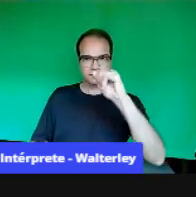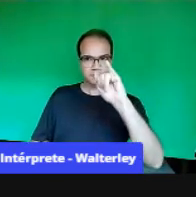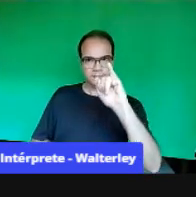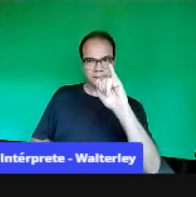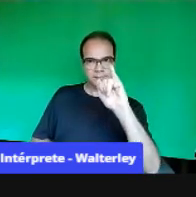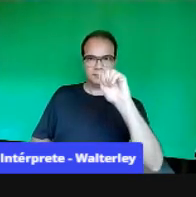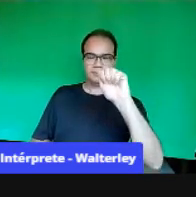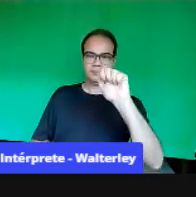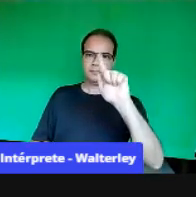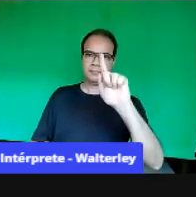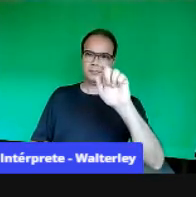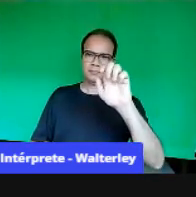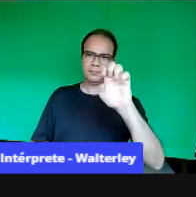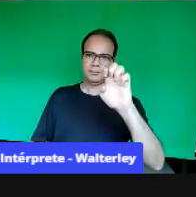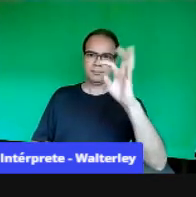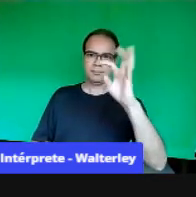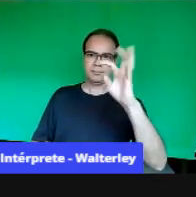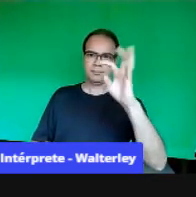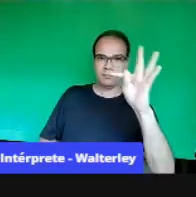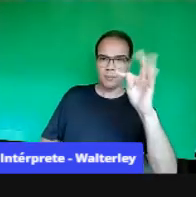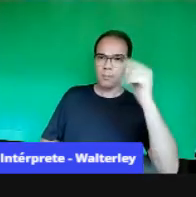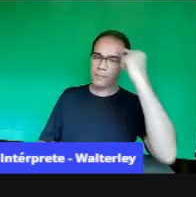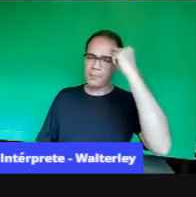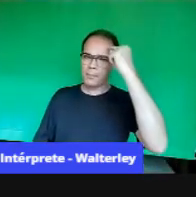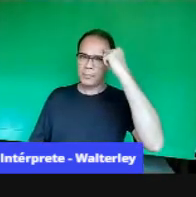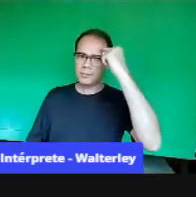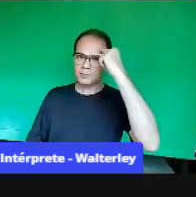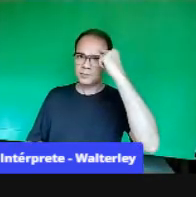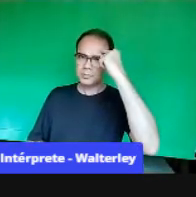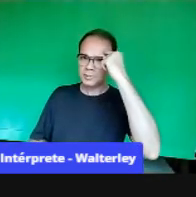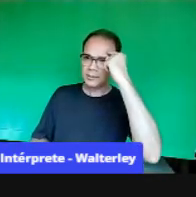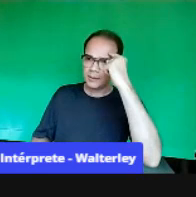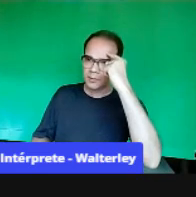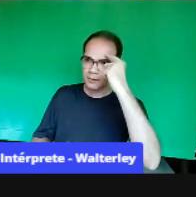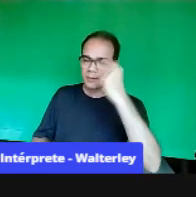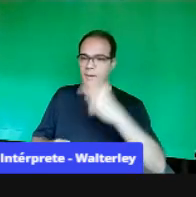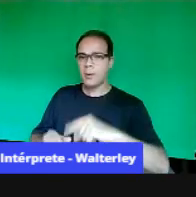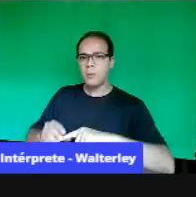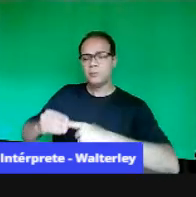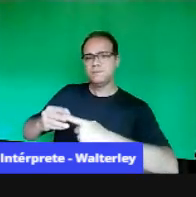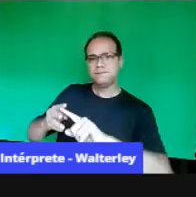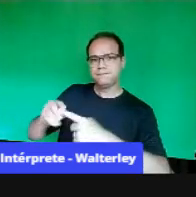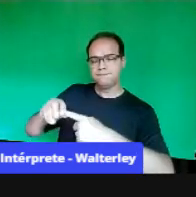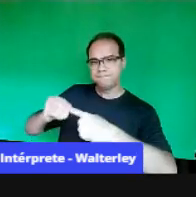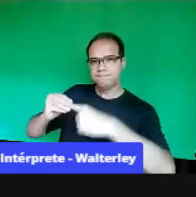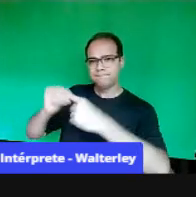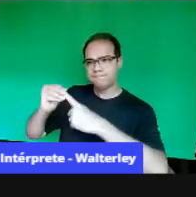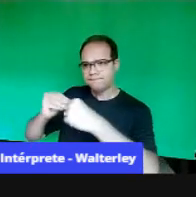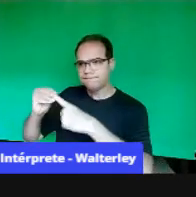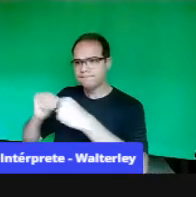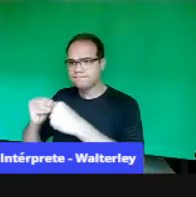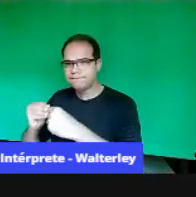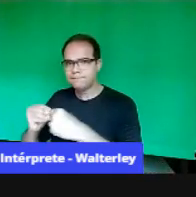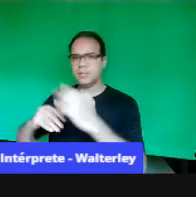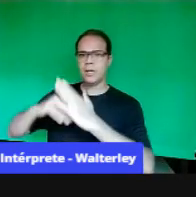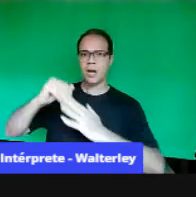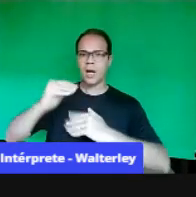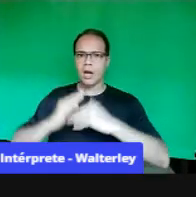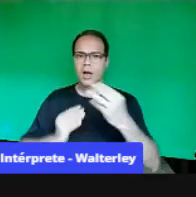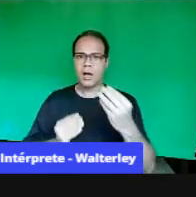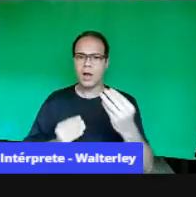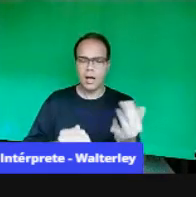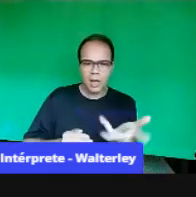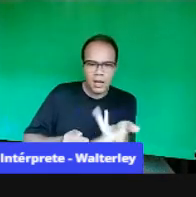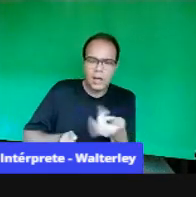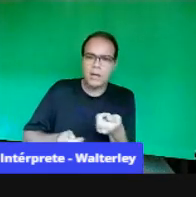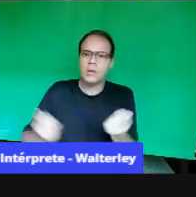infantil, você fala de sensório motor. Então, quando você fala de sensório motor, tem habilidades pertinentes